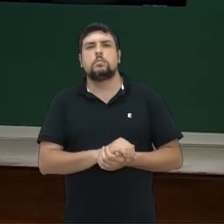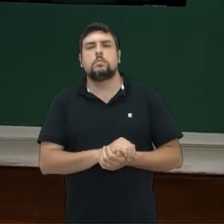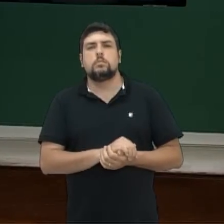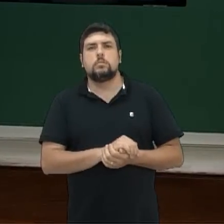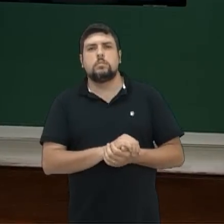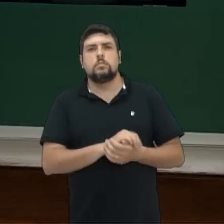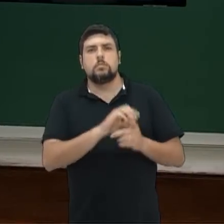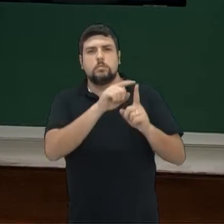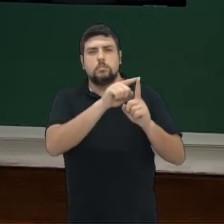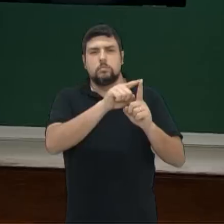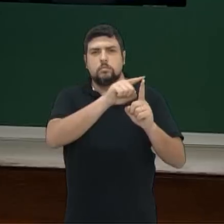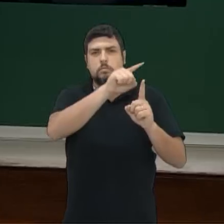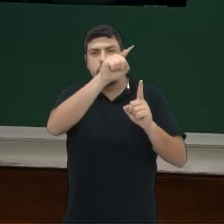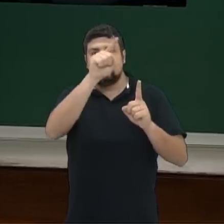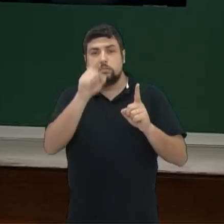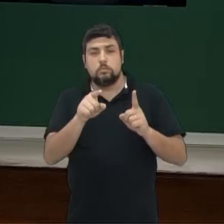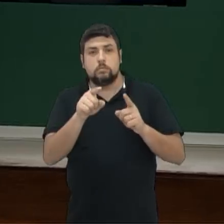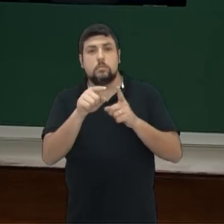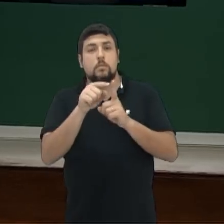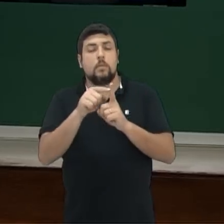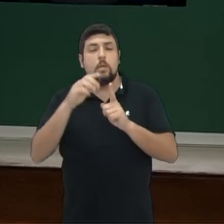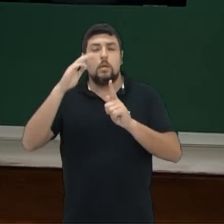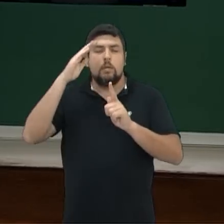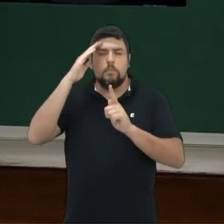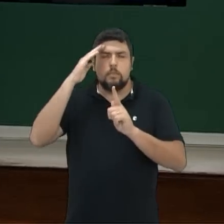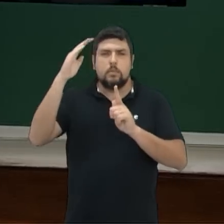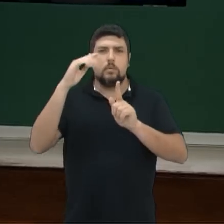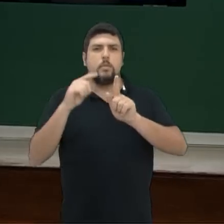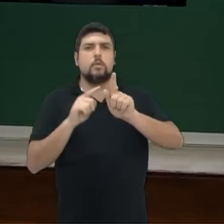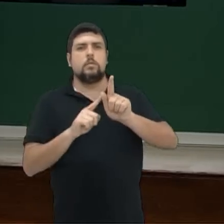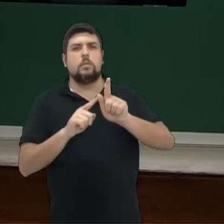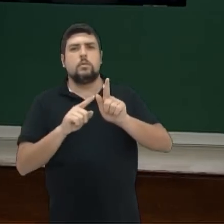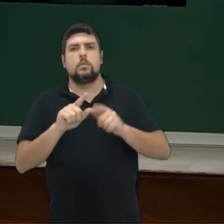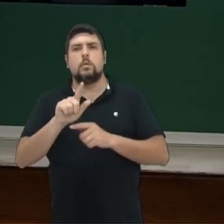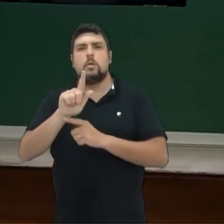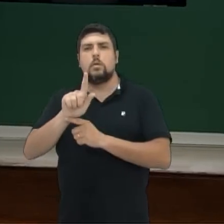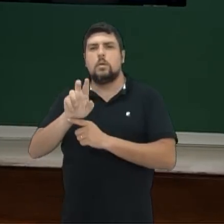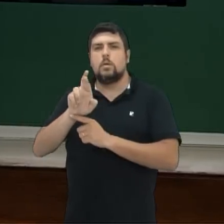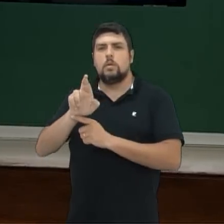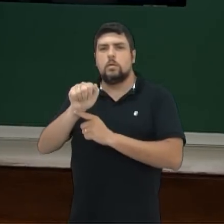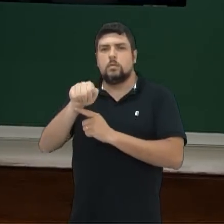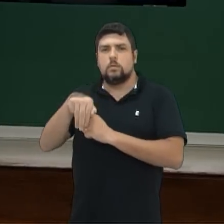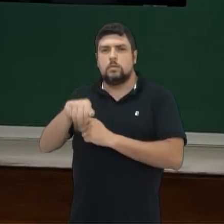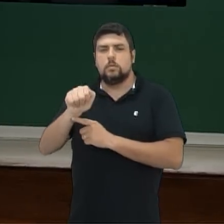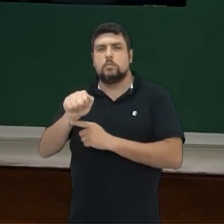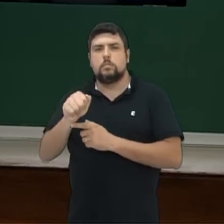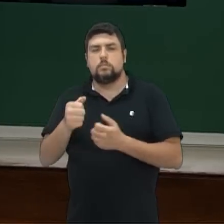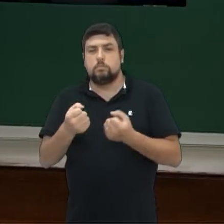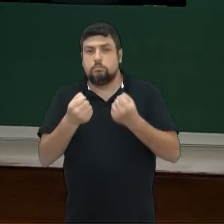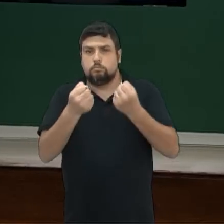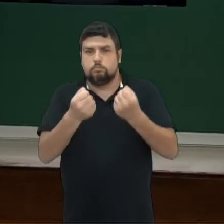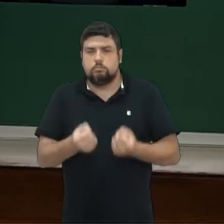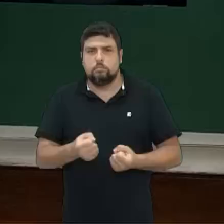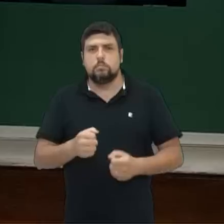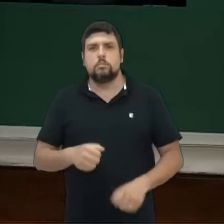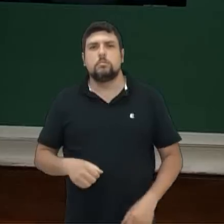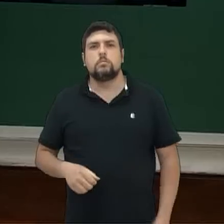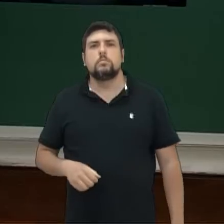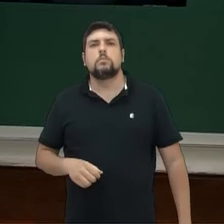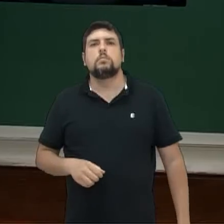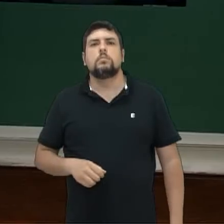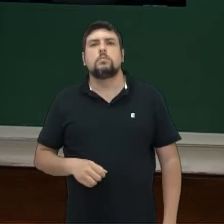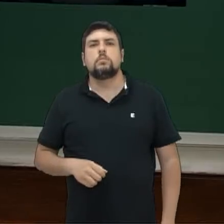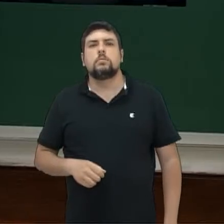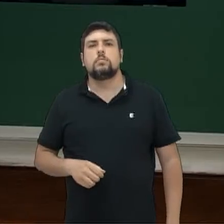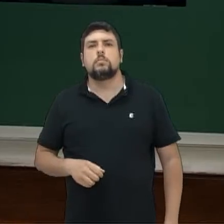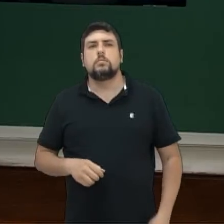unidade fundamental, que é da onde vem todas as outras, é a nossa grama. Só um Gzinho. Reparem que em todas as outras esse Gzinho está. Por